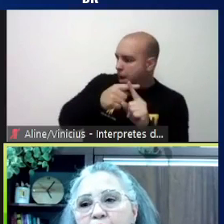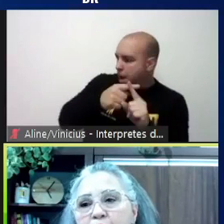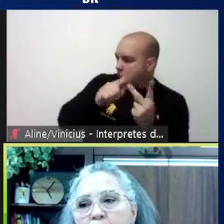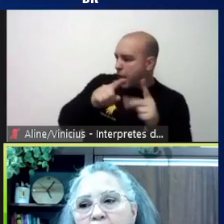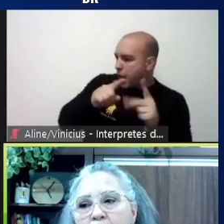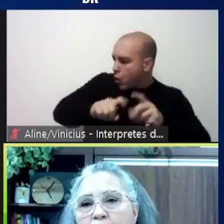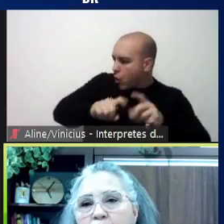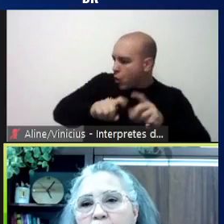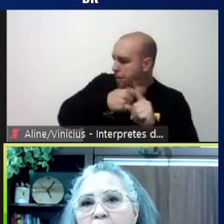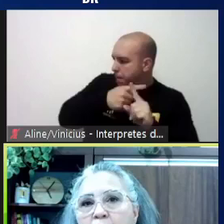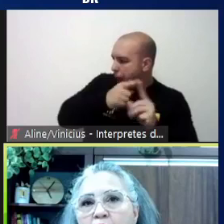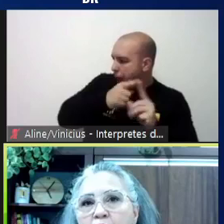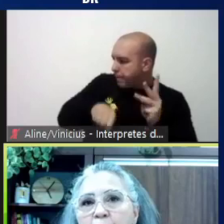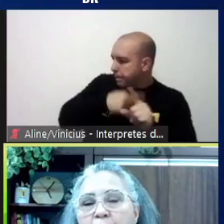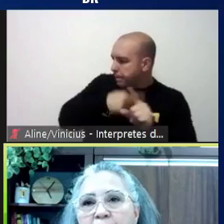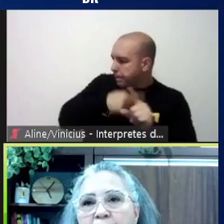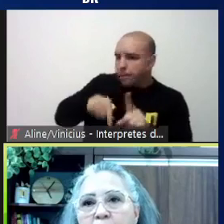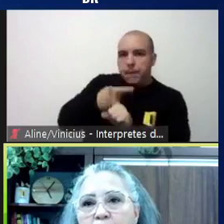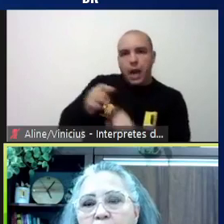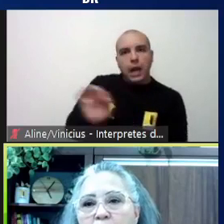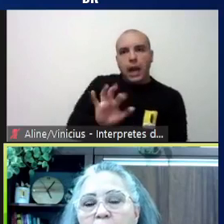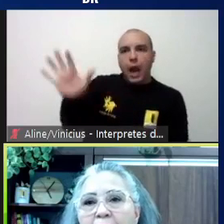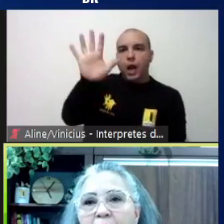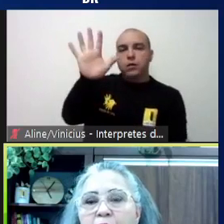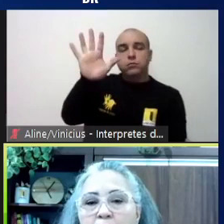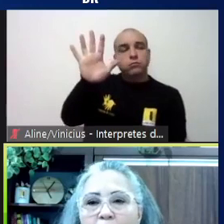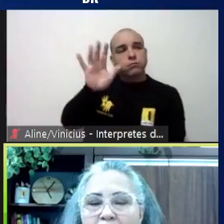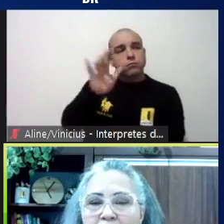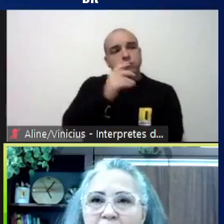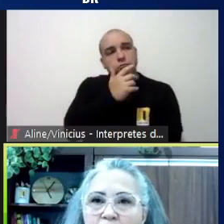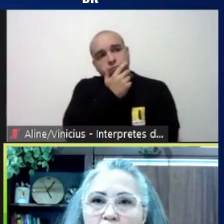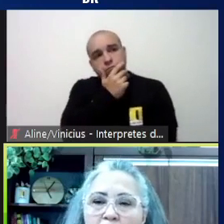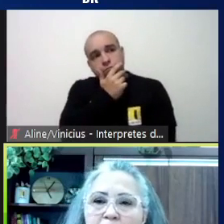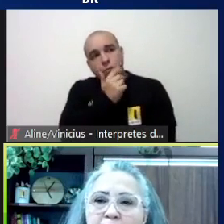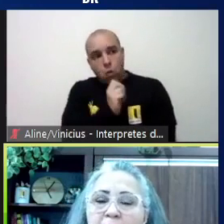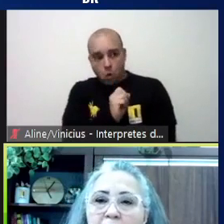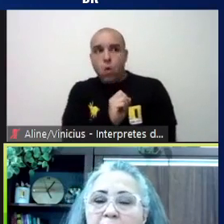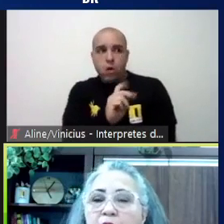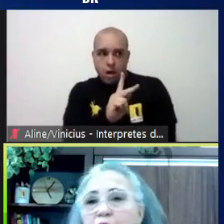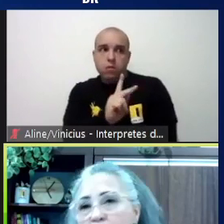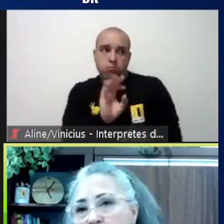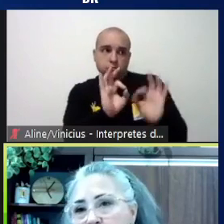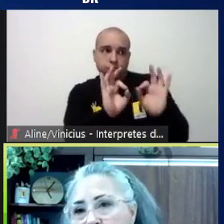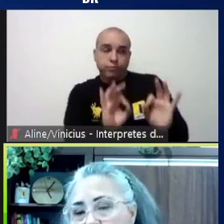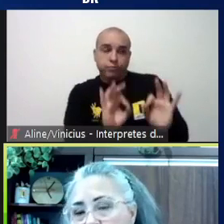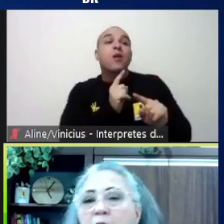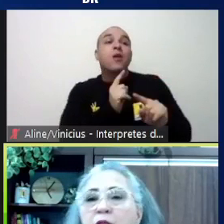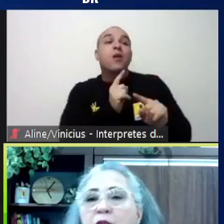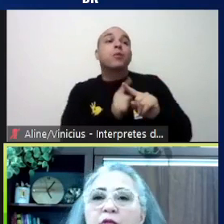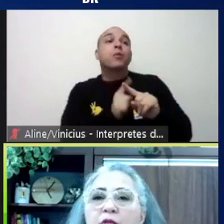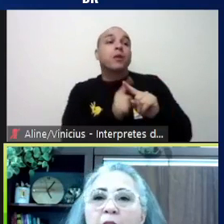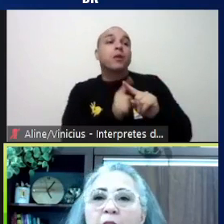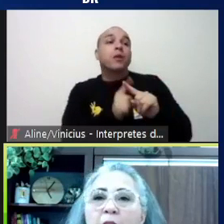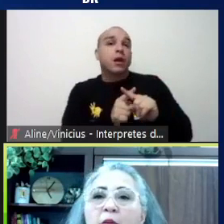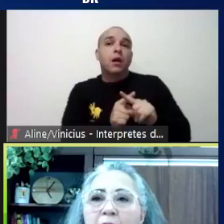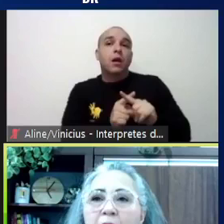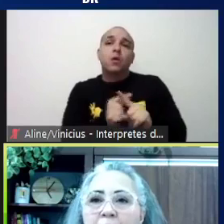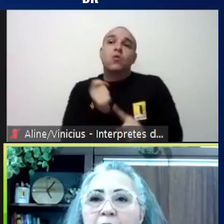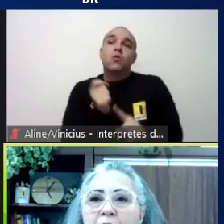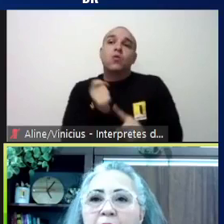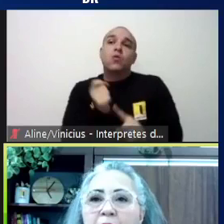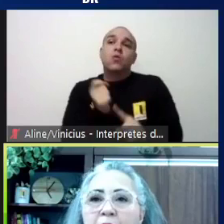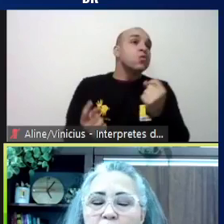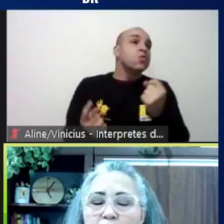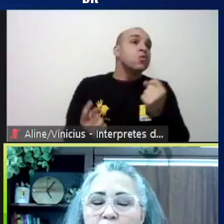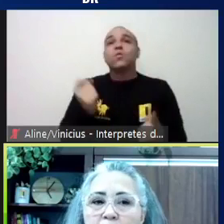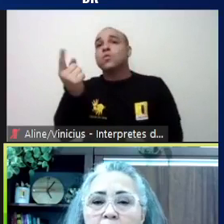do momento que nós possamos colocar isso em todas as escolas, acredito que isso vai mudar em termos de